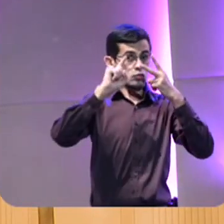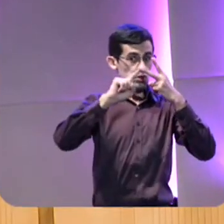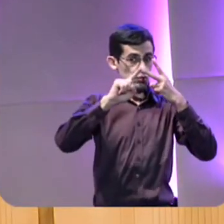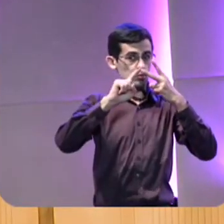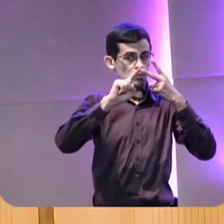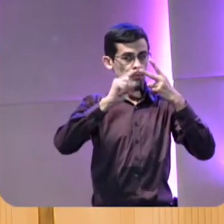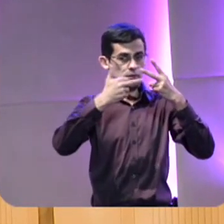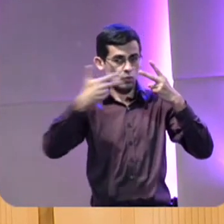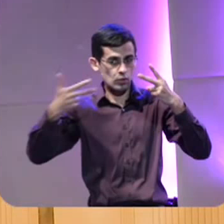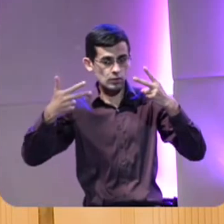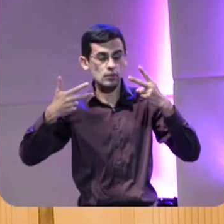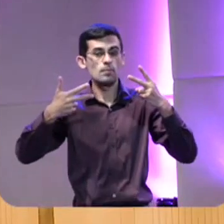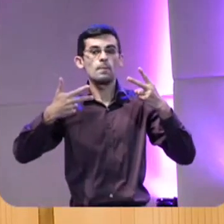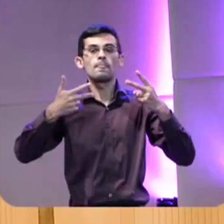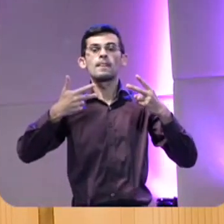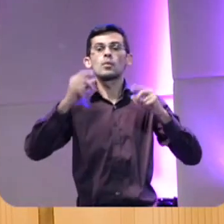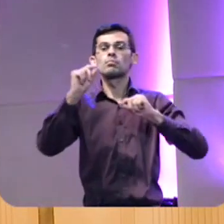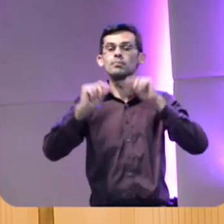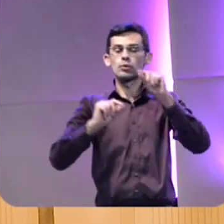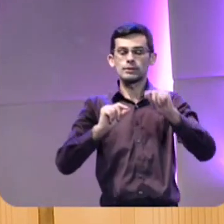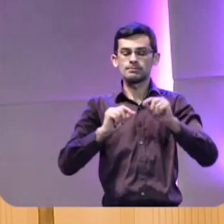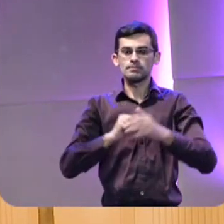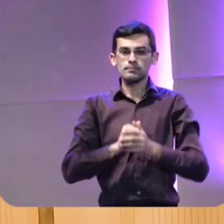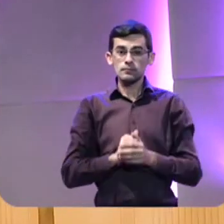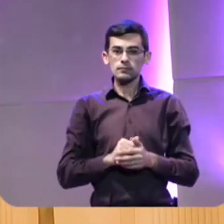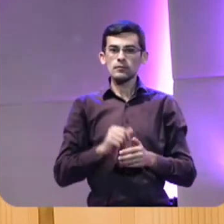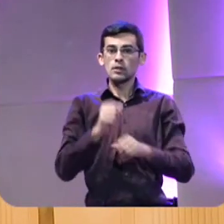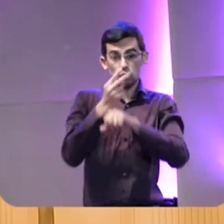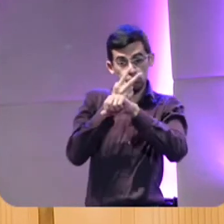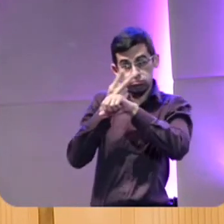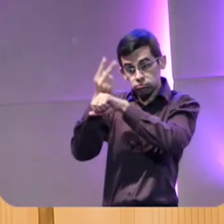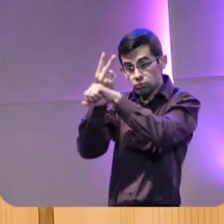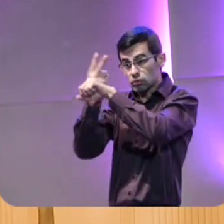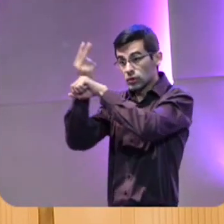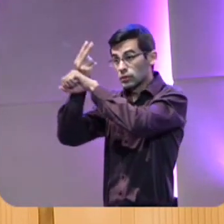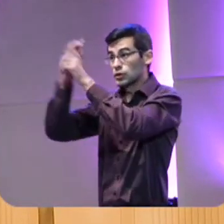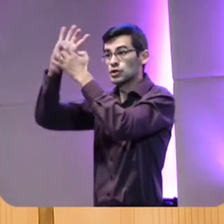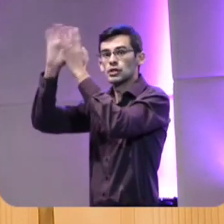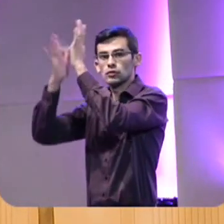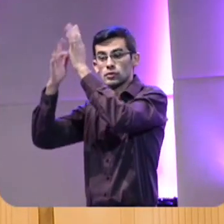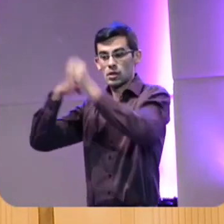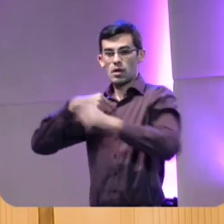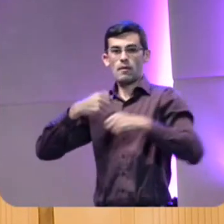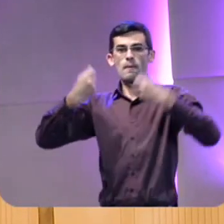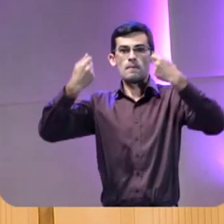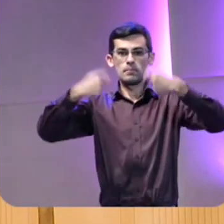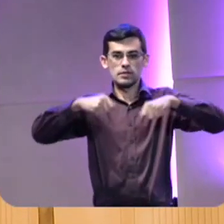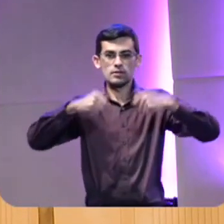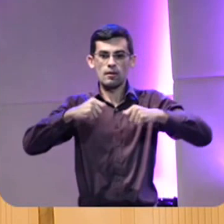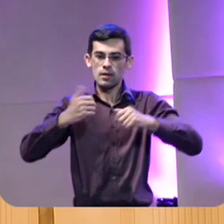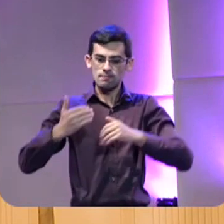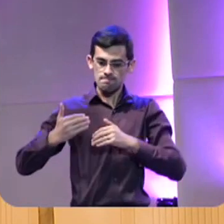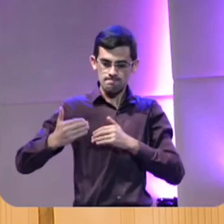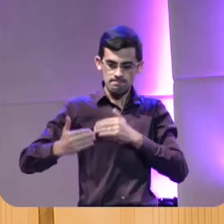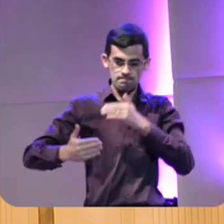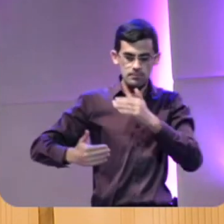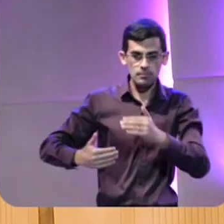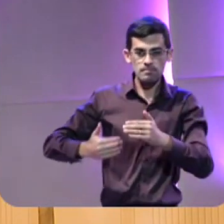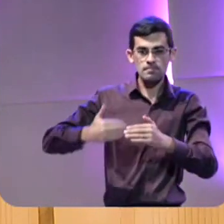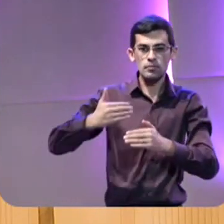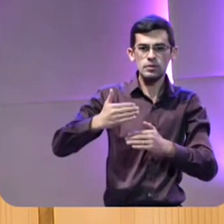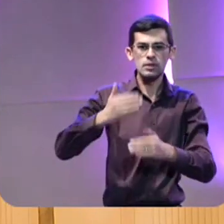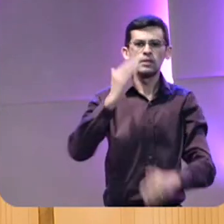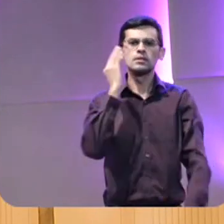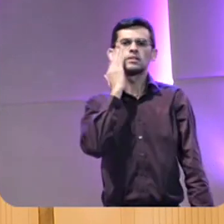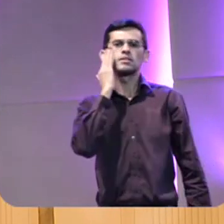você, é que buscando em Jesus, eu vou precisar dar um passo a mais.